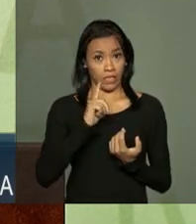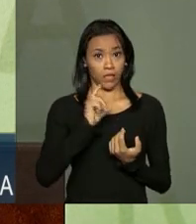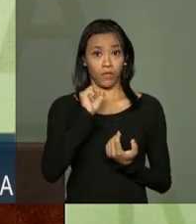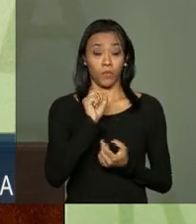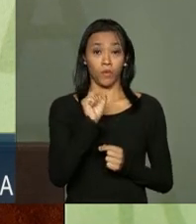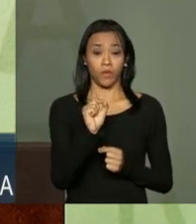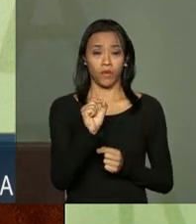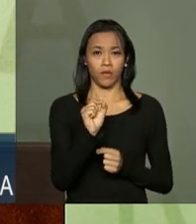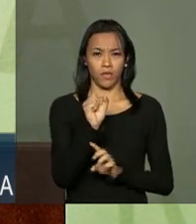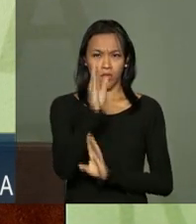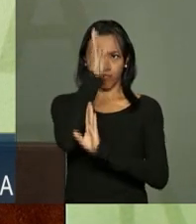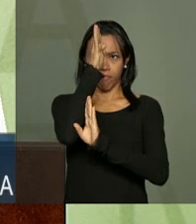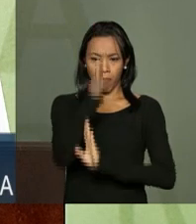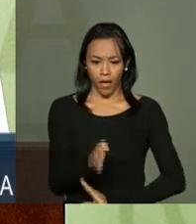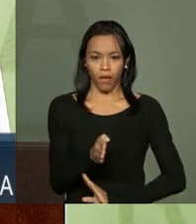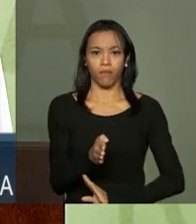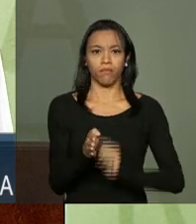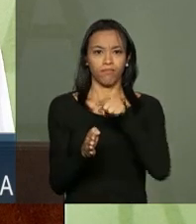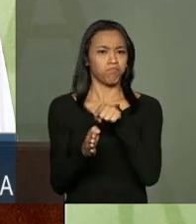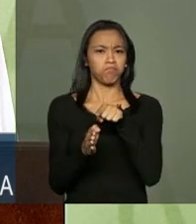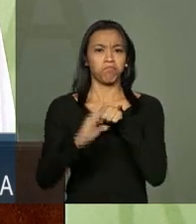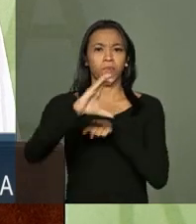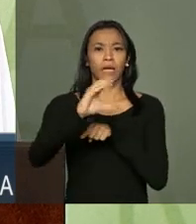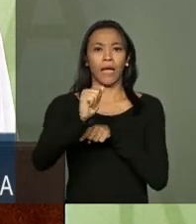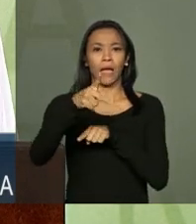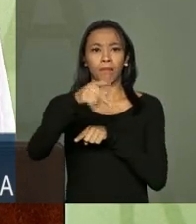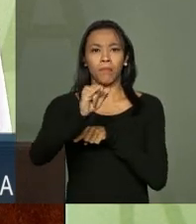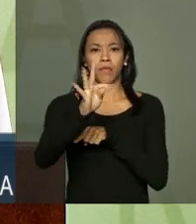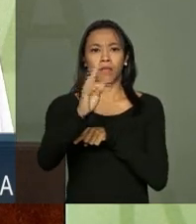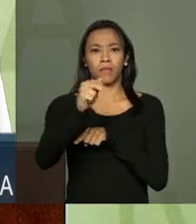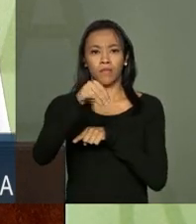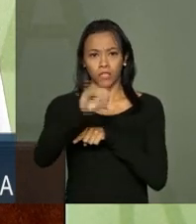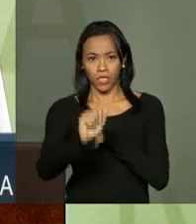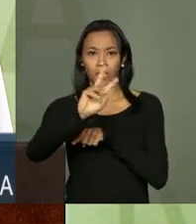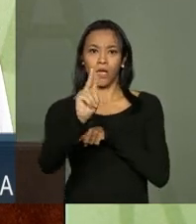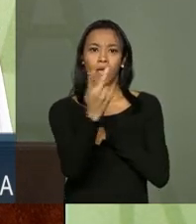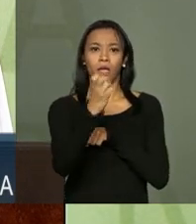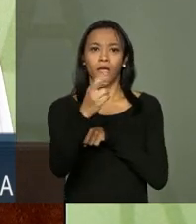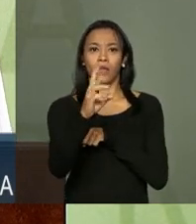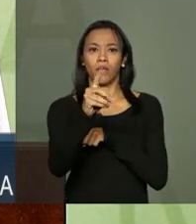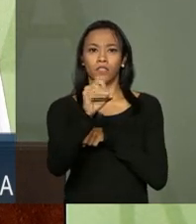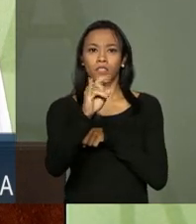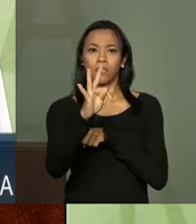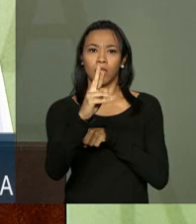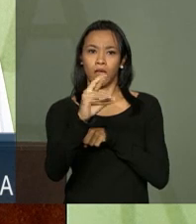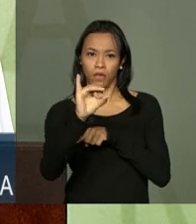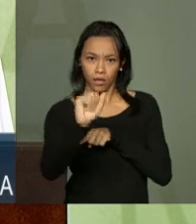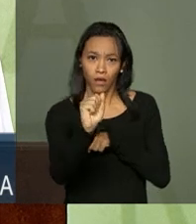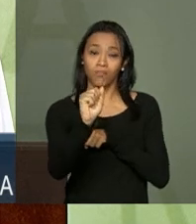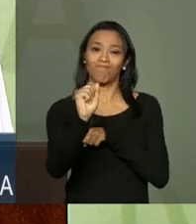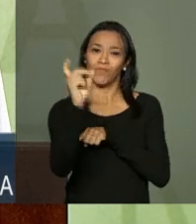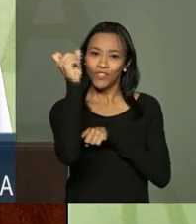baseada nas chamadas capitanias hereditárias, construiu essa imensa dificuldade